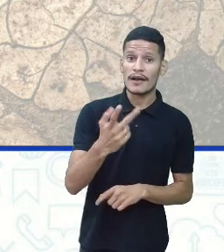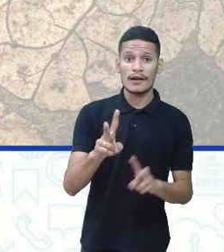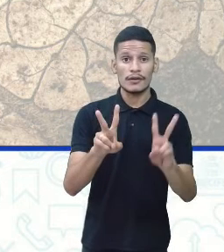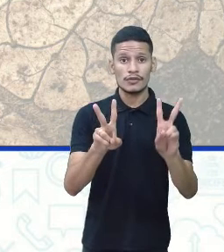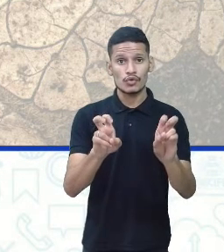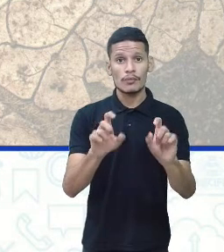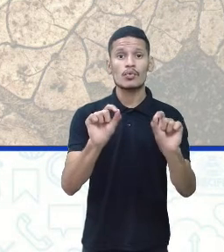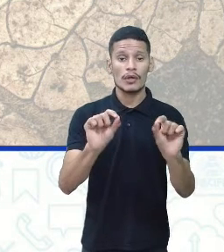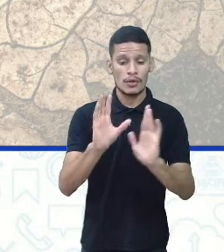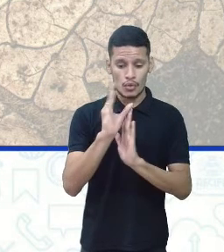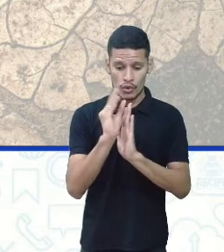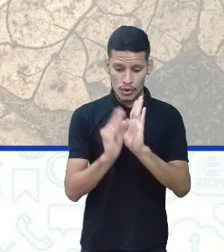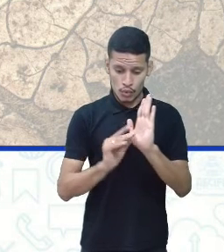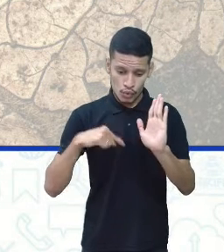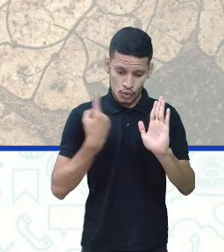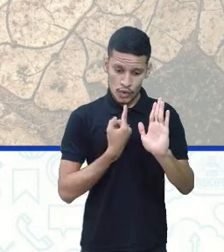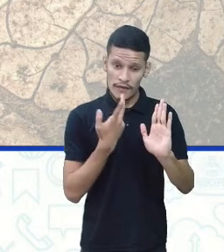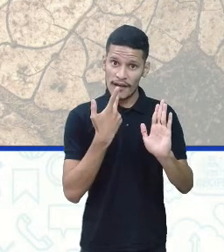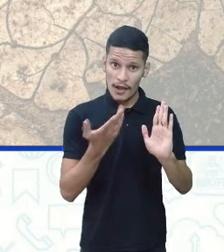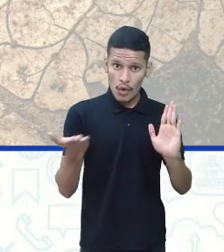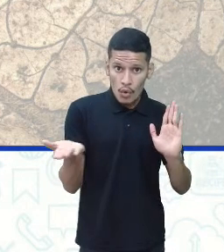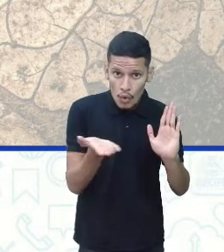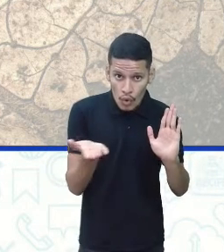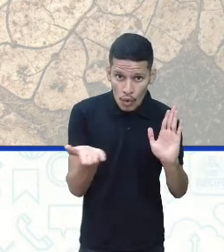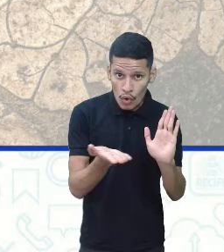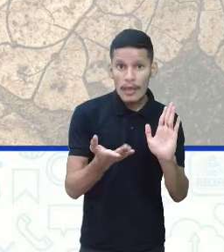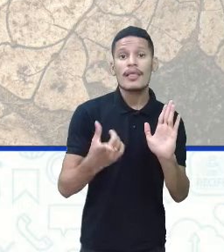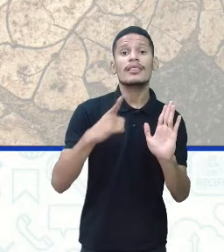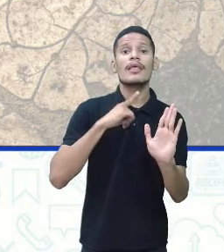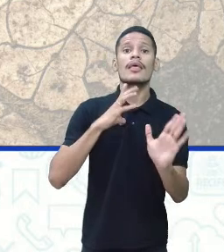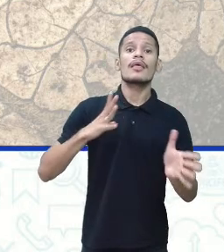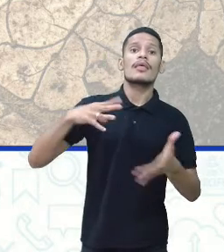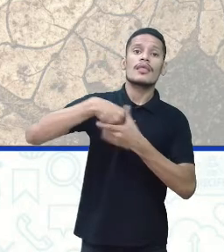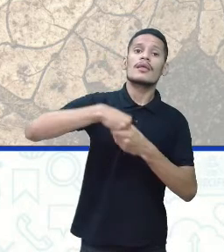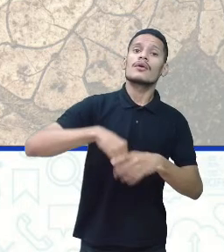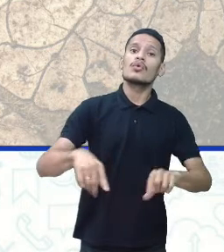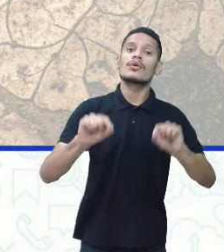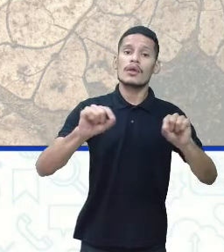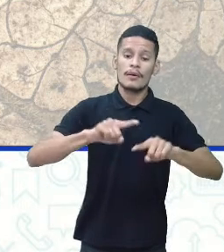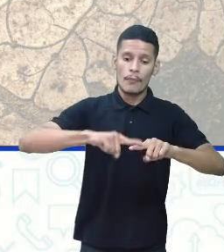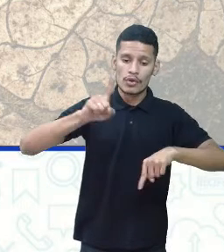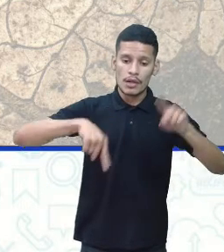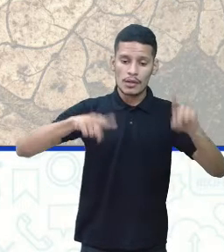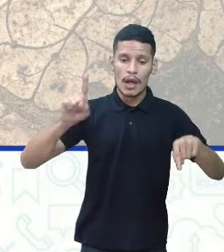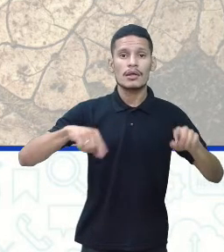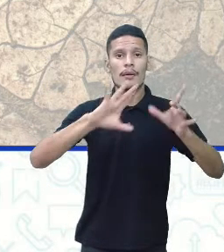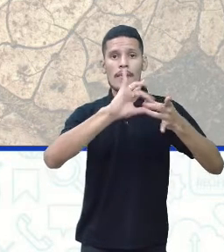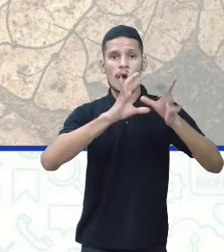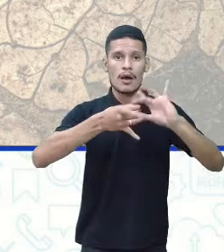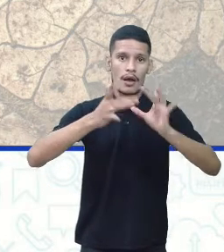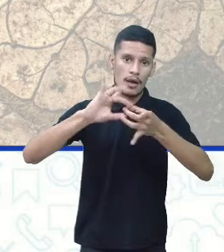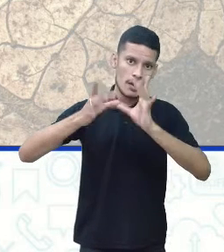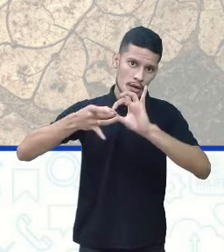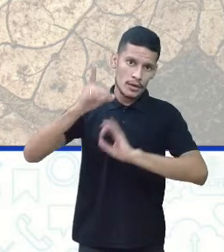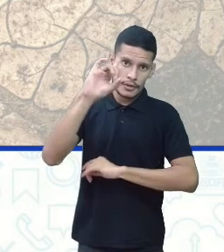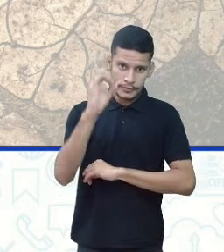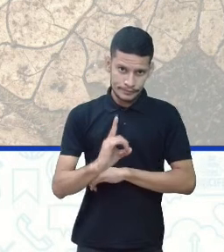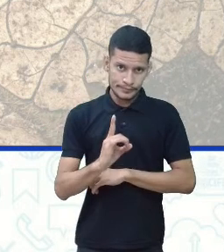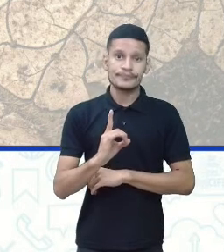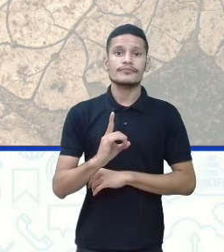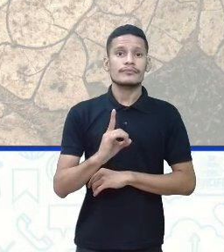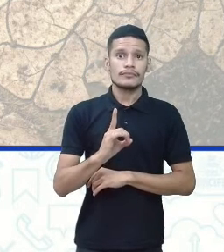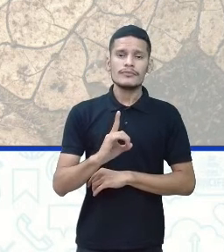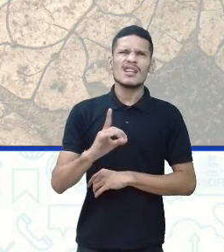esse conteúdo que a gente está tratando aqui, ele ainda está dentro das modalidades paralímpicas, né? Que acabaram